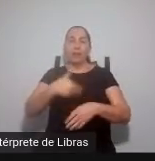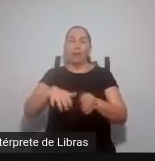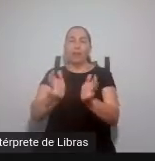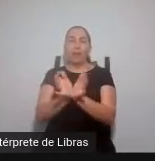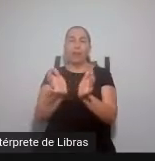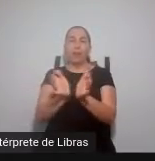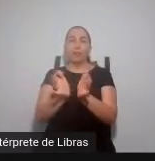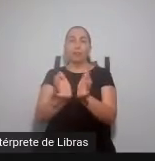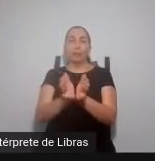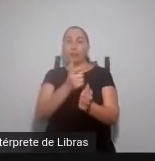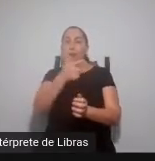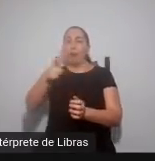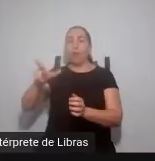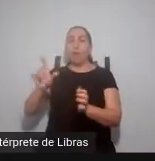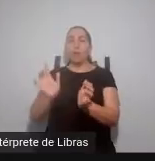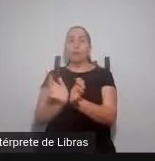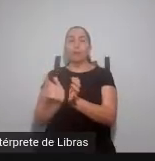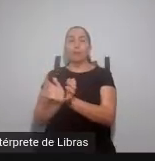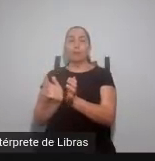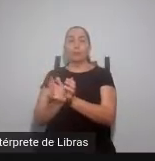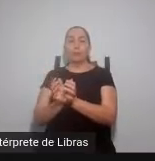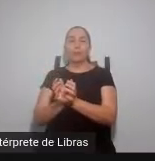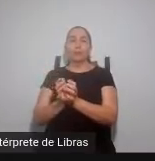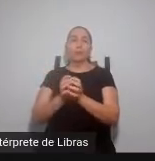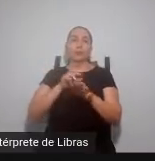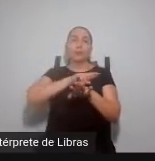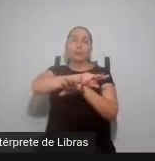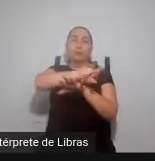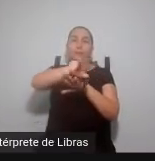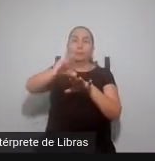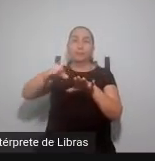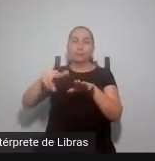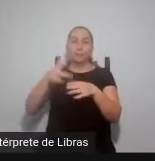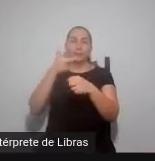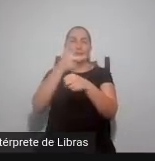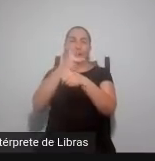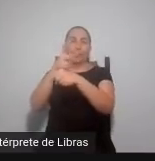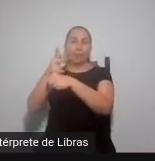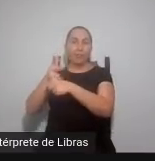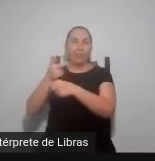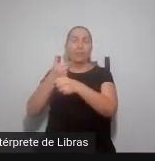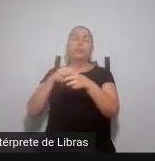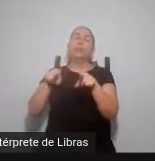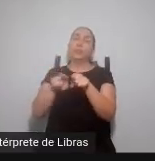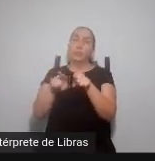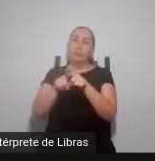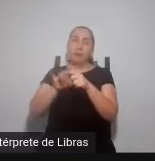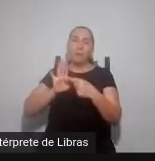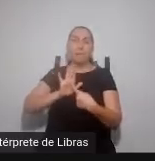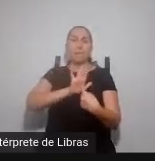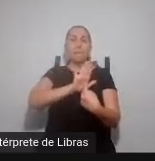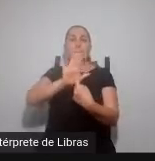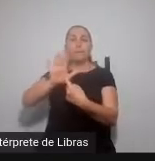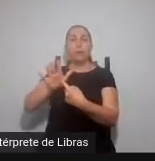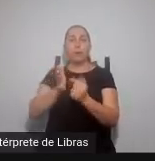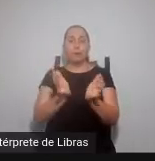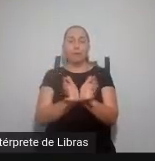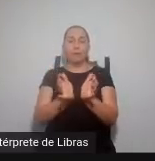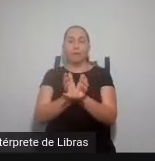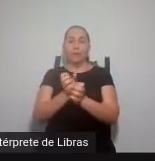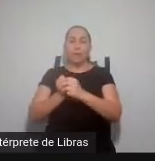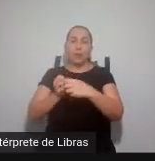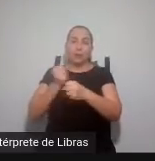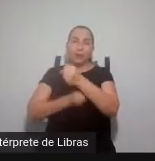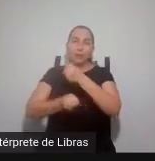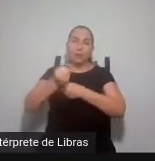de outras turmas, e de turmas de anos anteriores. A construção, então, da trilha